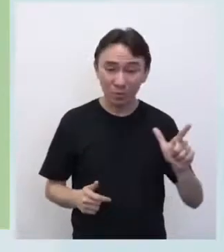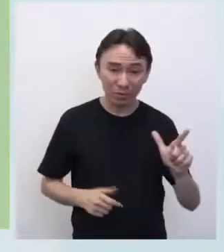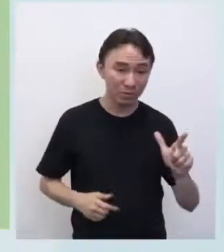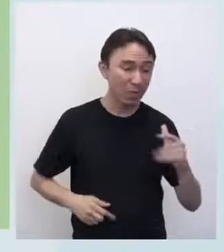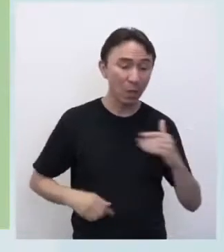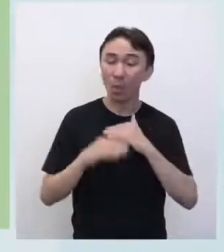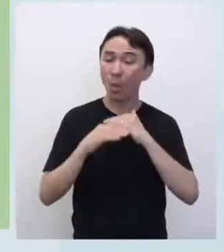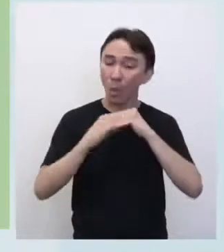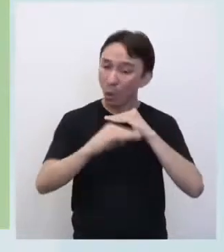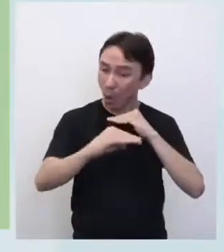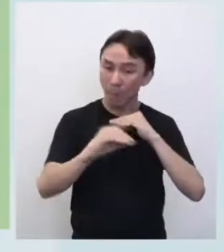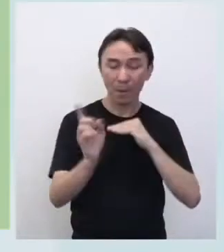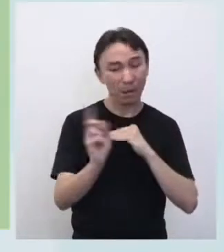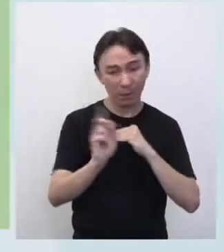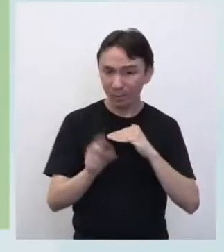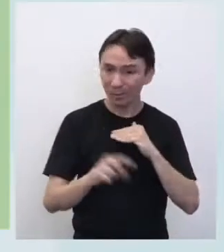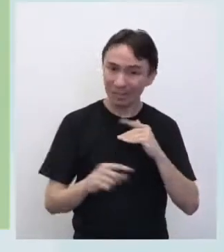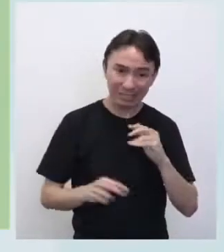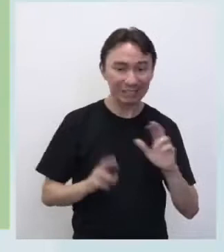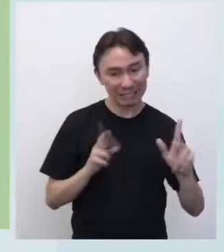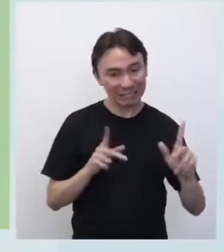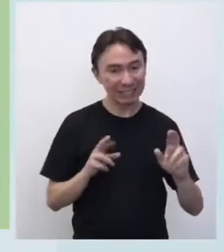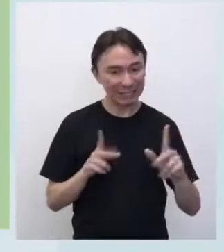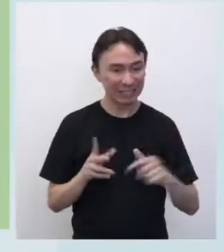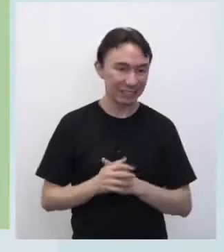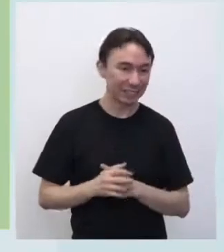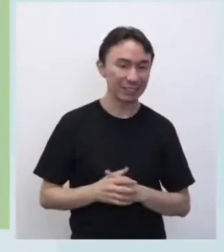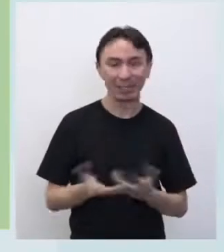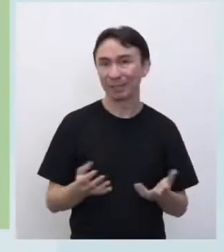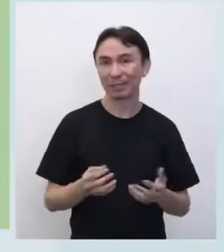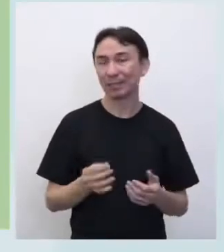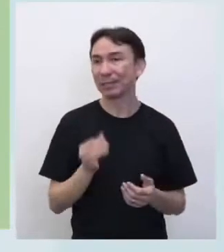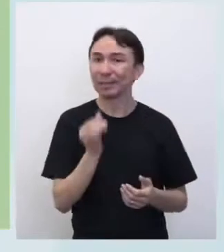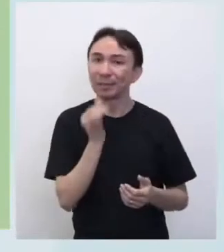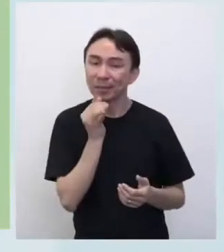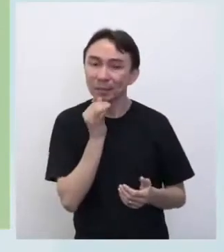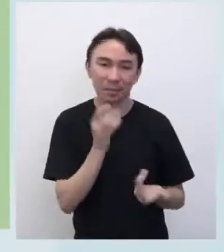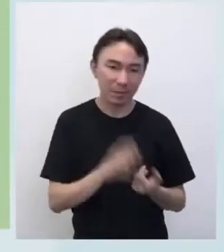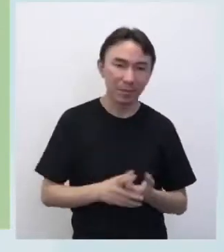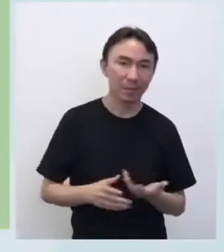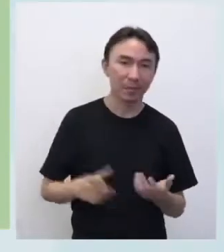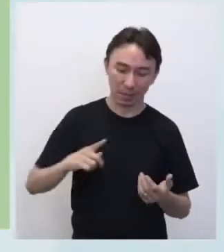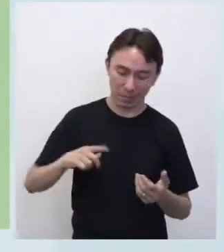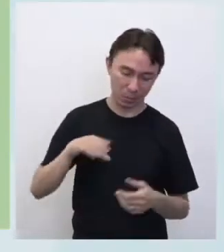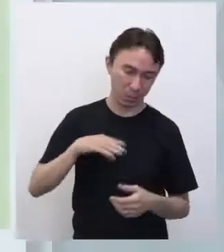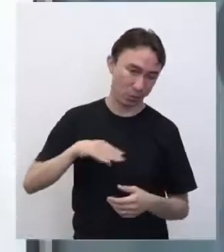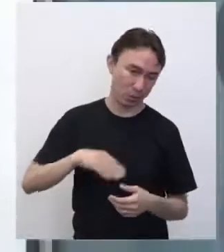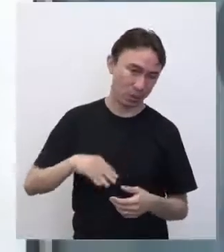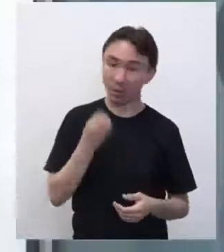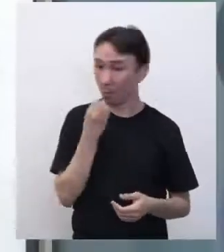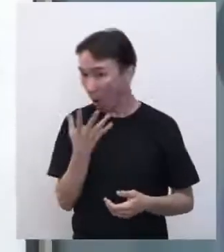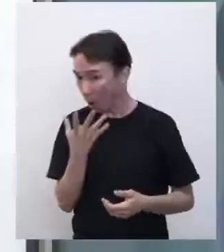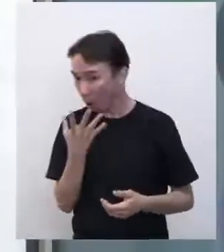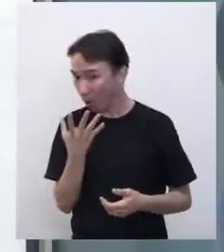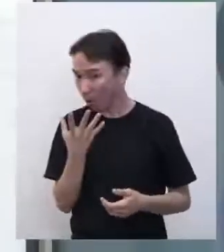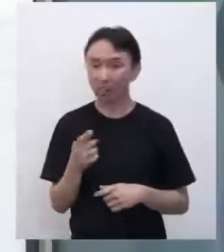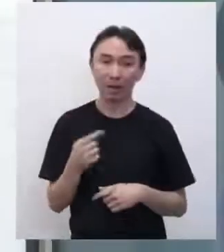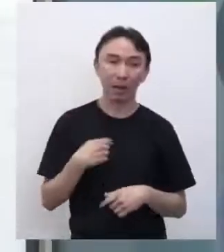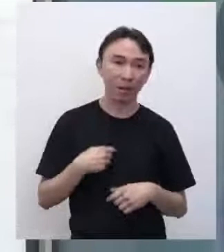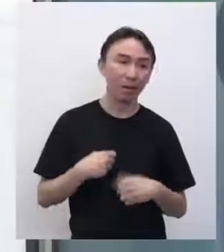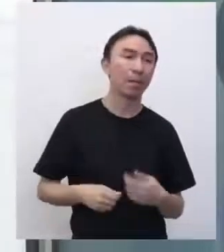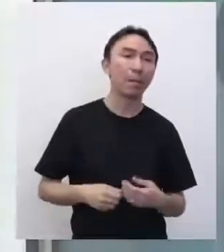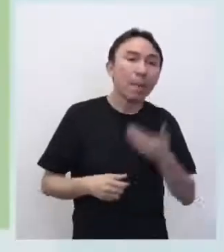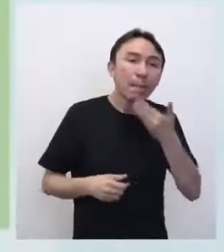a gente tem em português, né? Sim. Em português, por exemplo, a gente fala bom, mas eu não falo mais bom, eu falo melhor. Melhor. Né? E em inglês é a mesma coisa. Então eu tenho lá